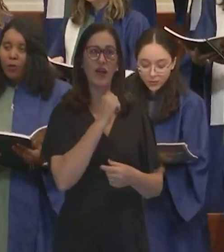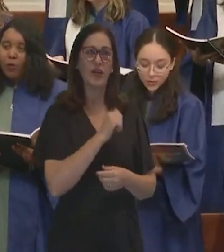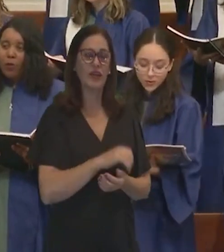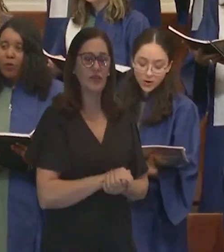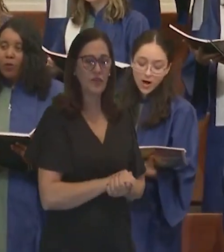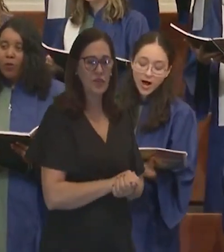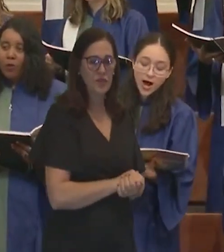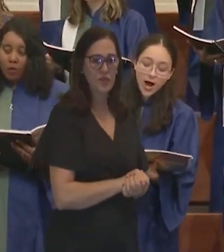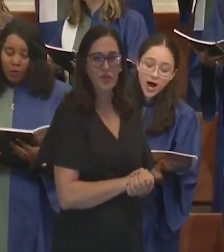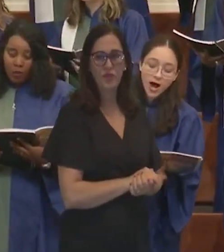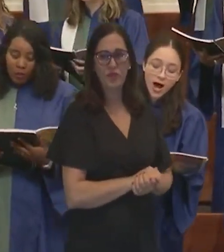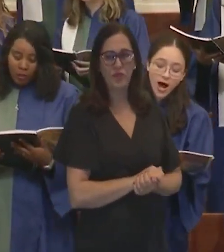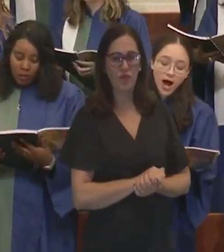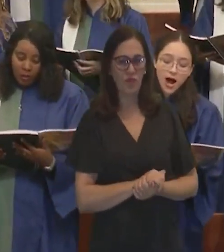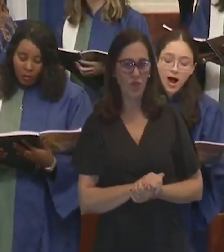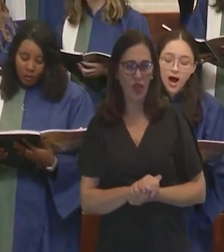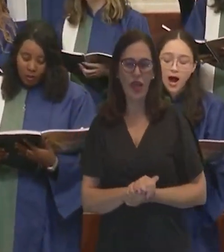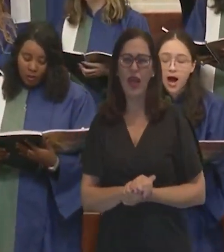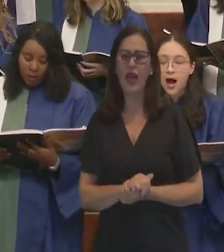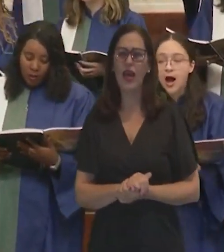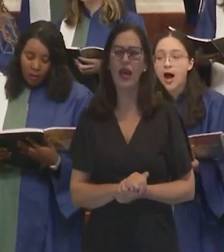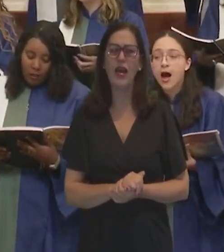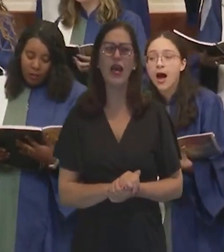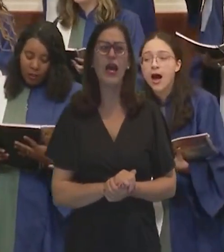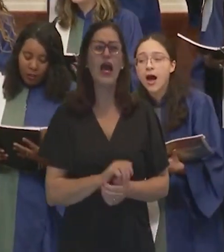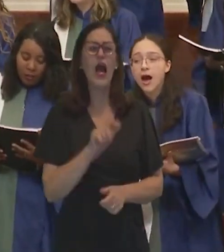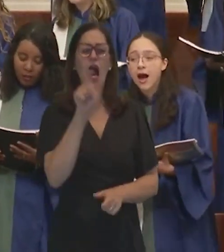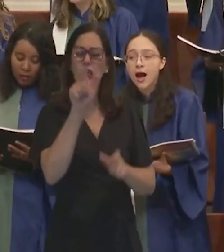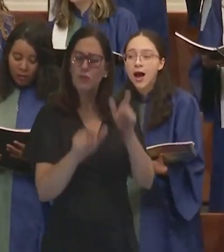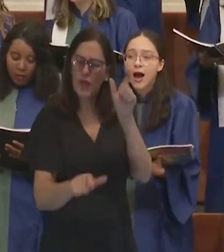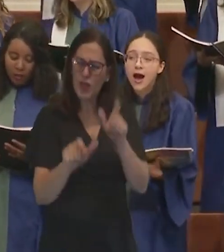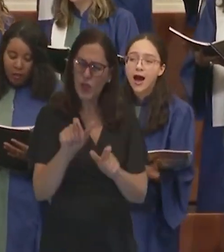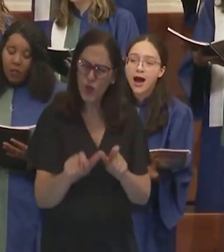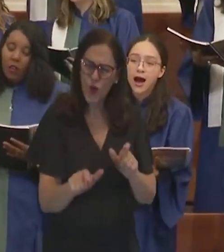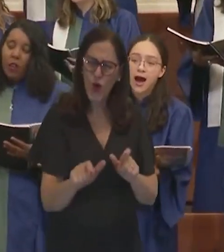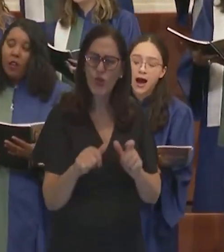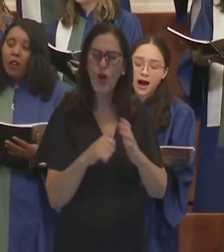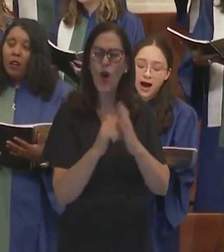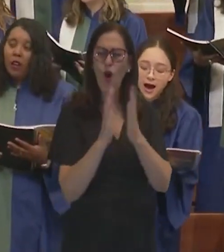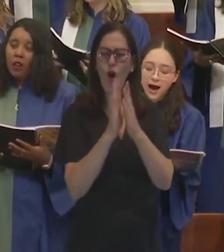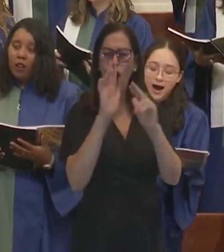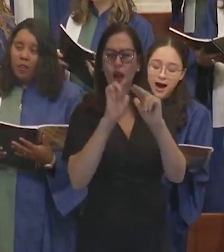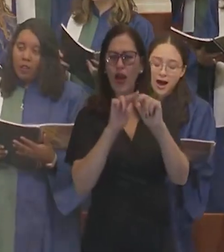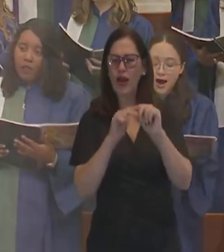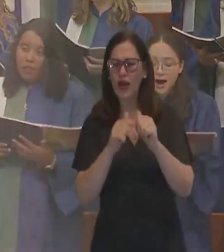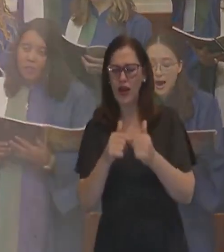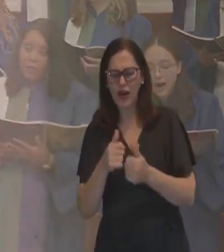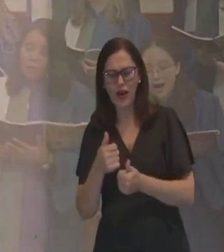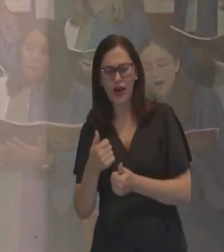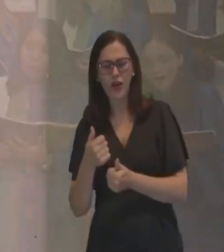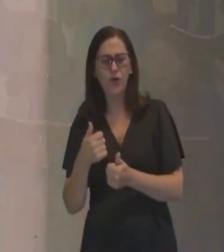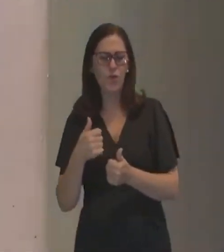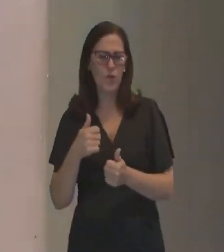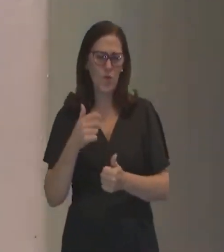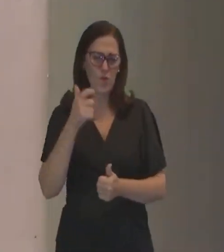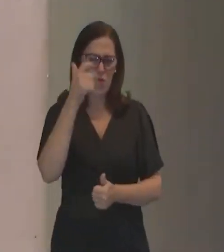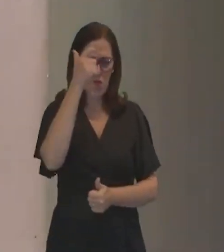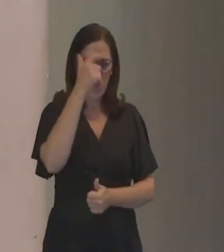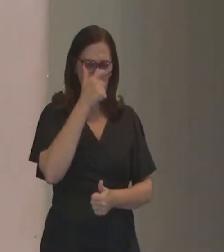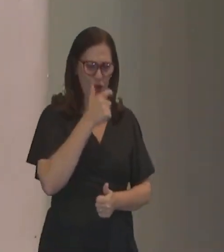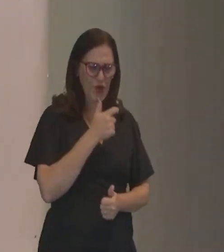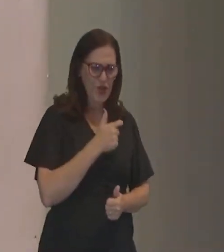andado em Campos áridos sobre pedras eu dormi e em